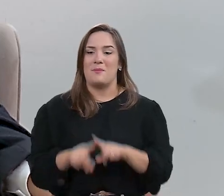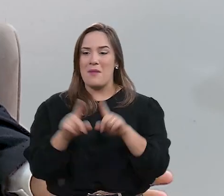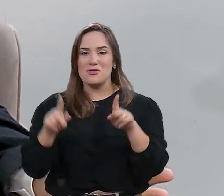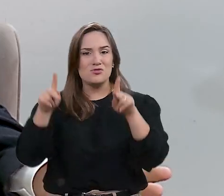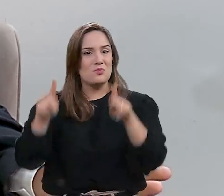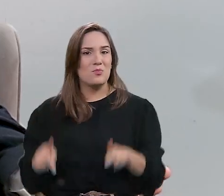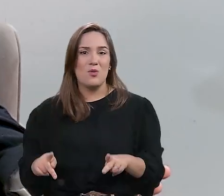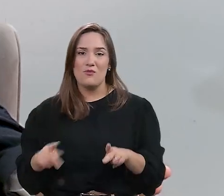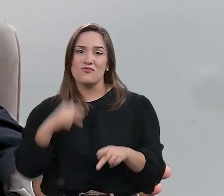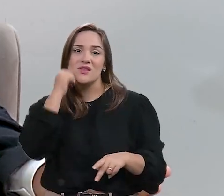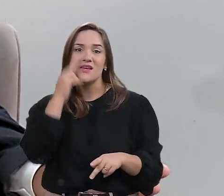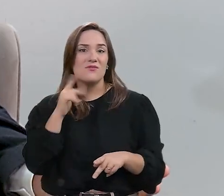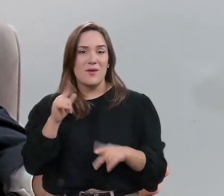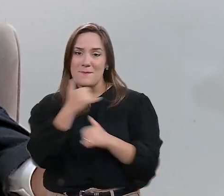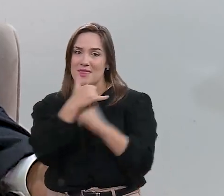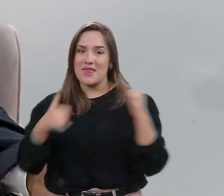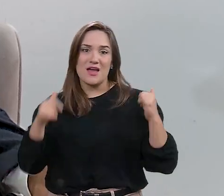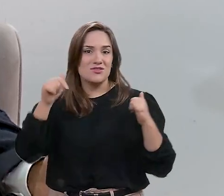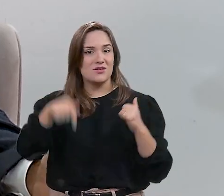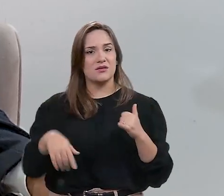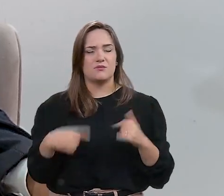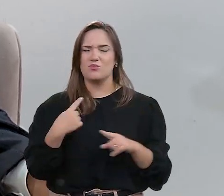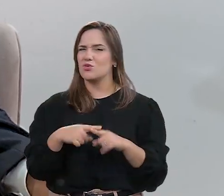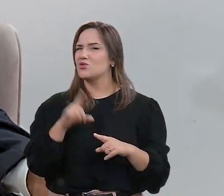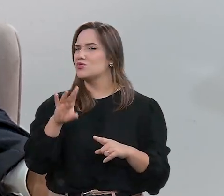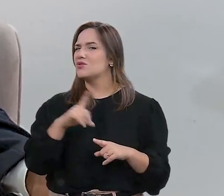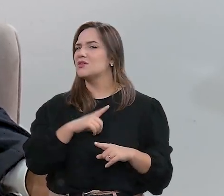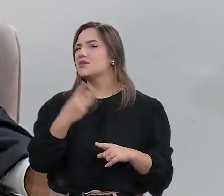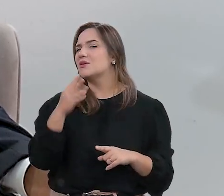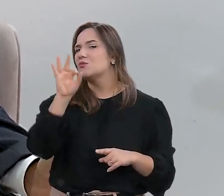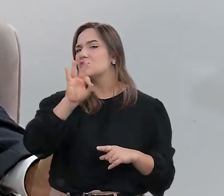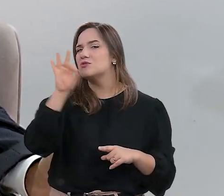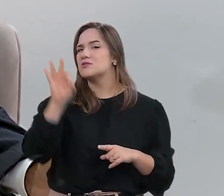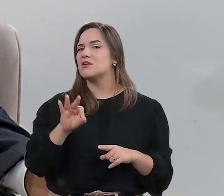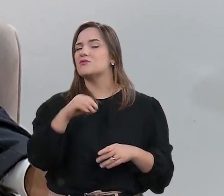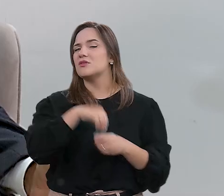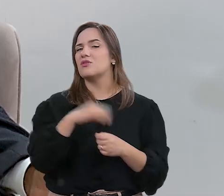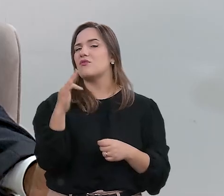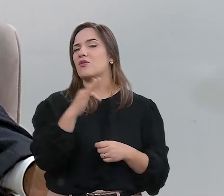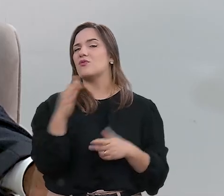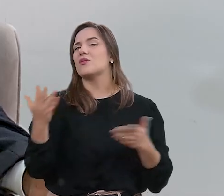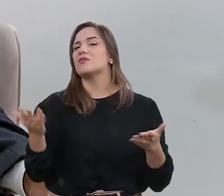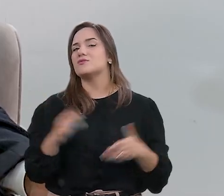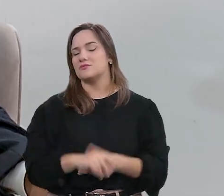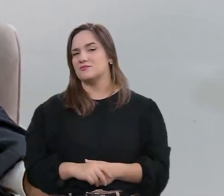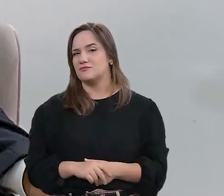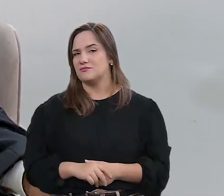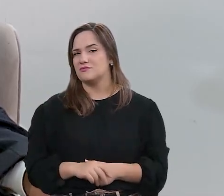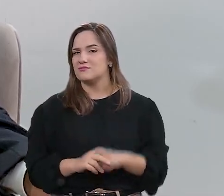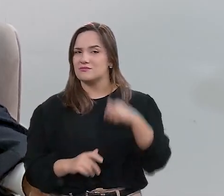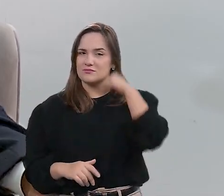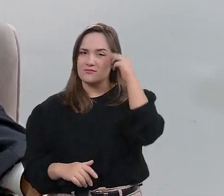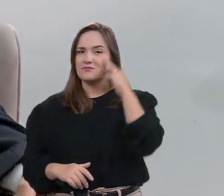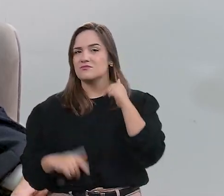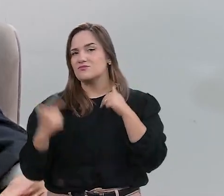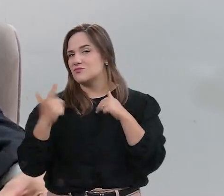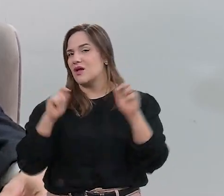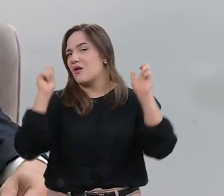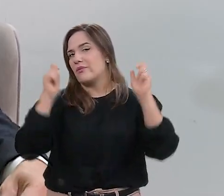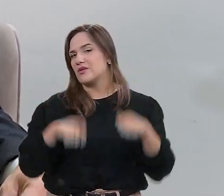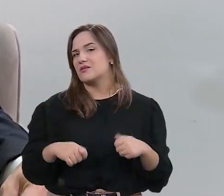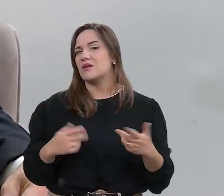é a metade, né? Por que só 3% estão na universidade? Será que os negros não têm